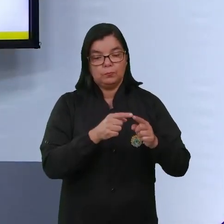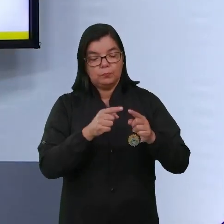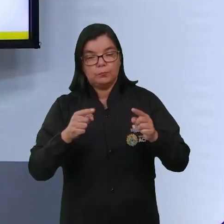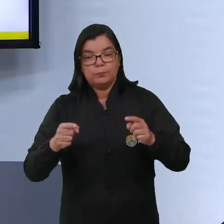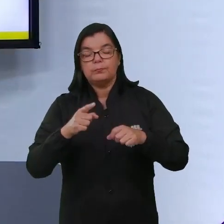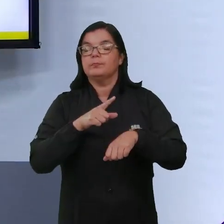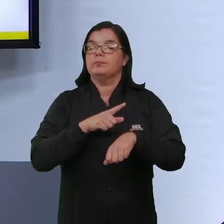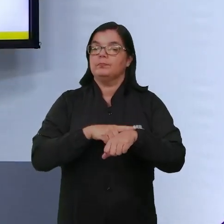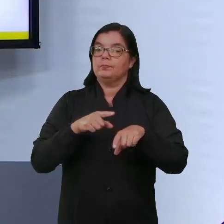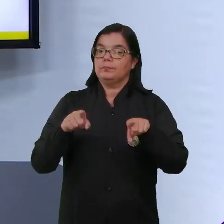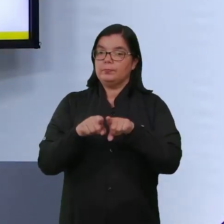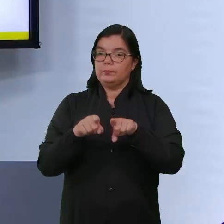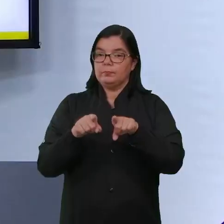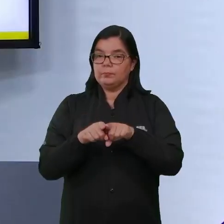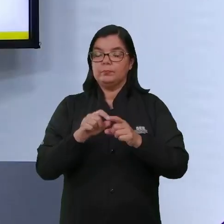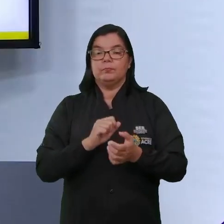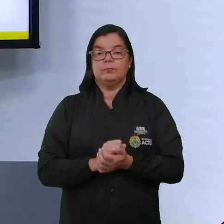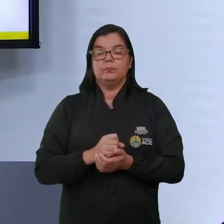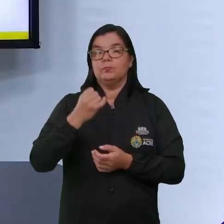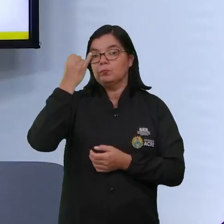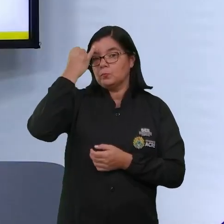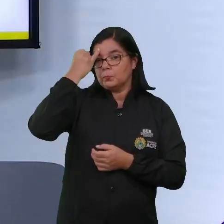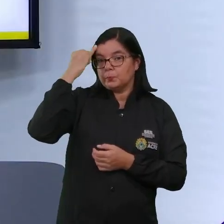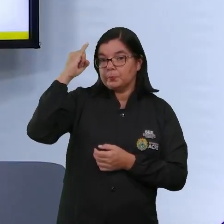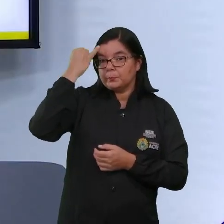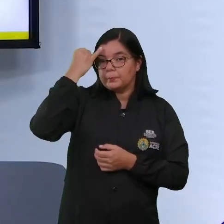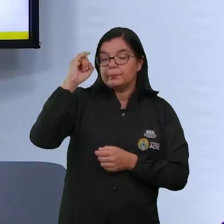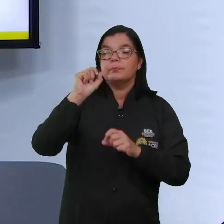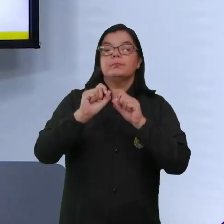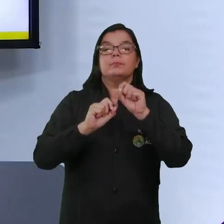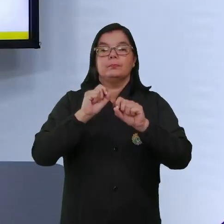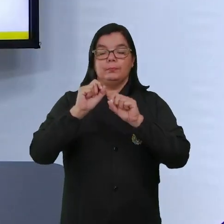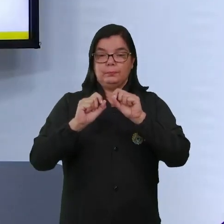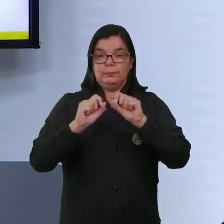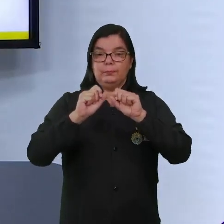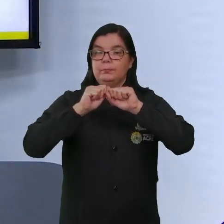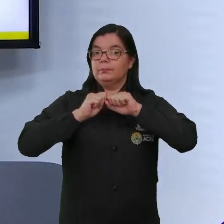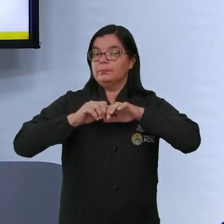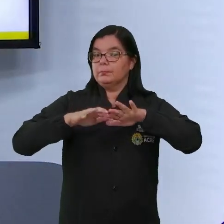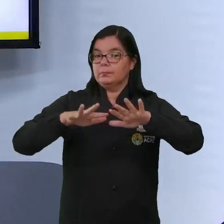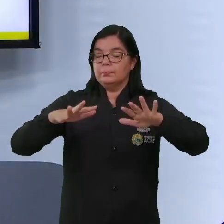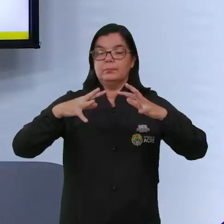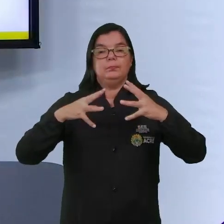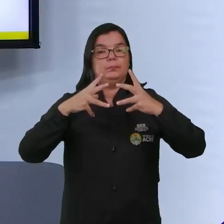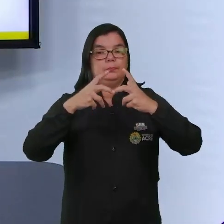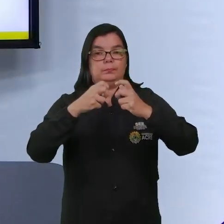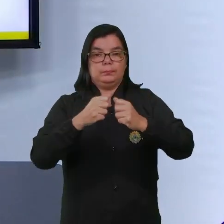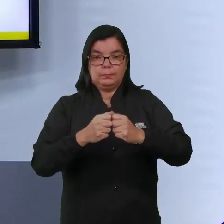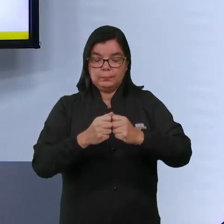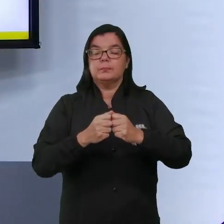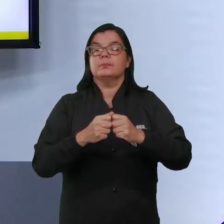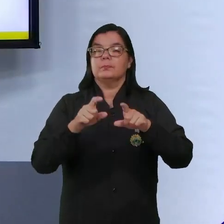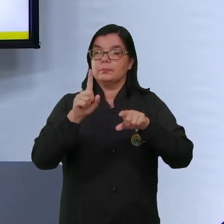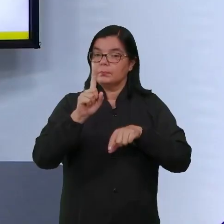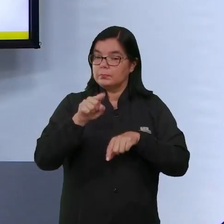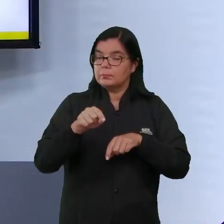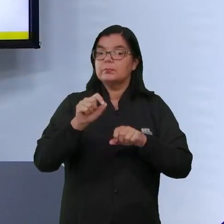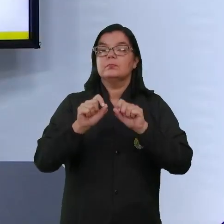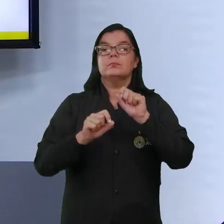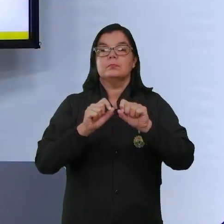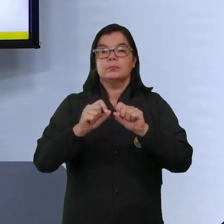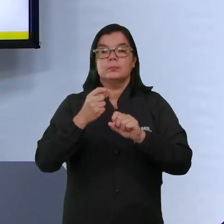de tempo. Uma ideologia, ela pode ser difundida, como toda e qualquer ideologia é,